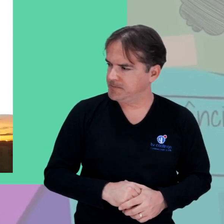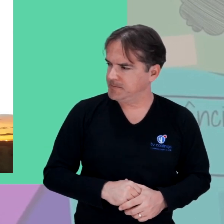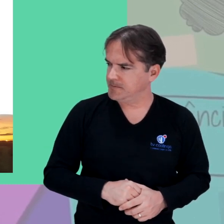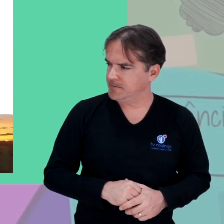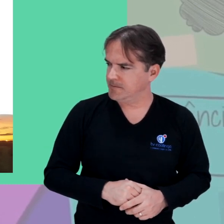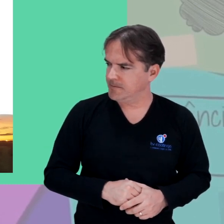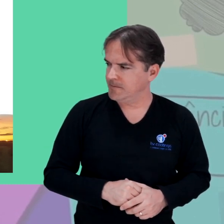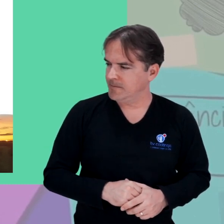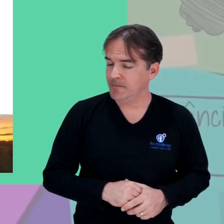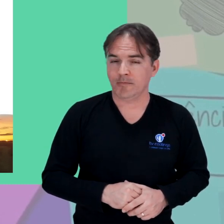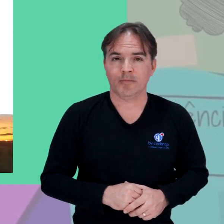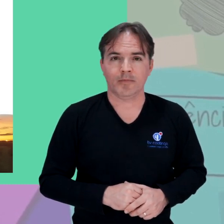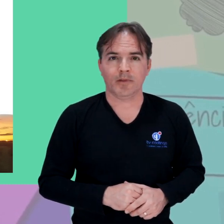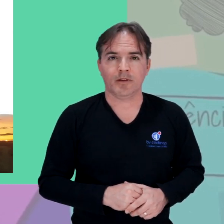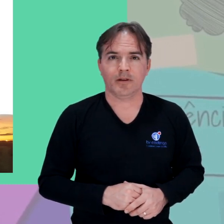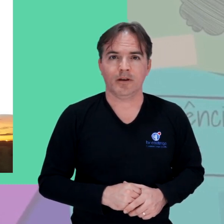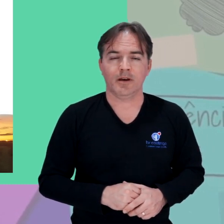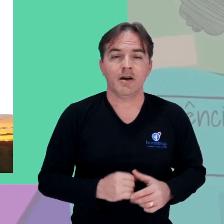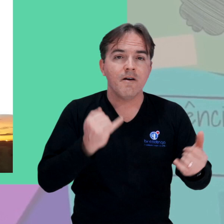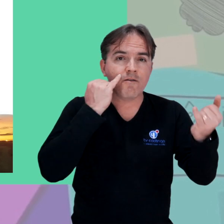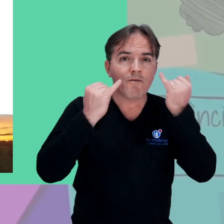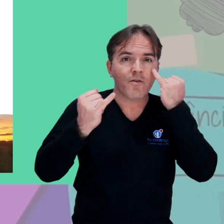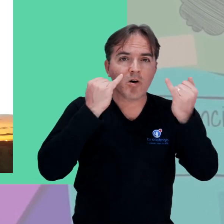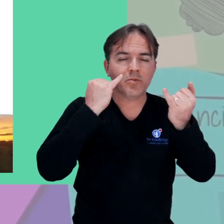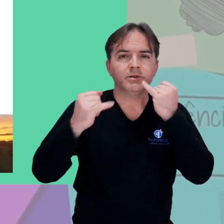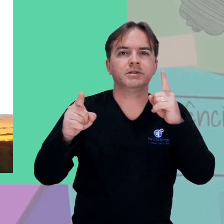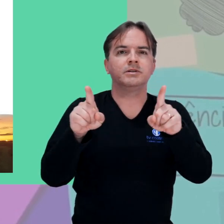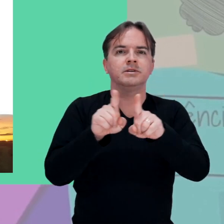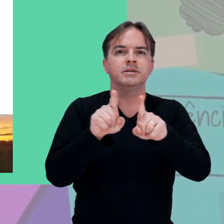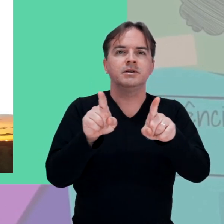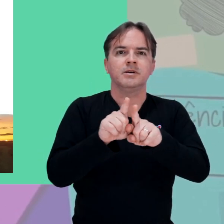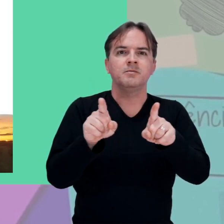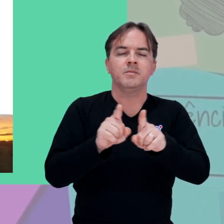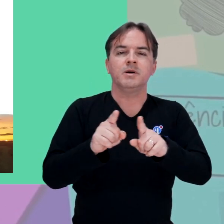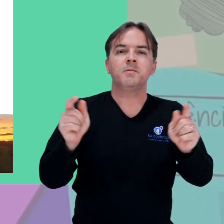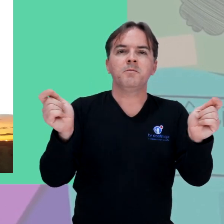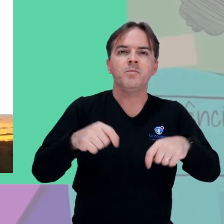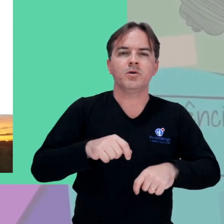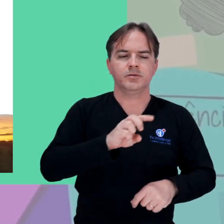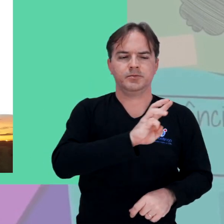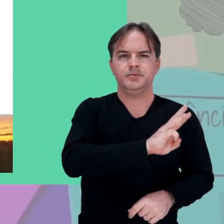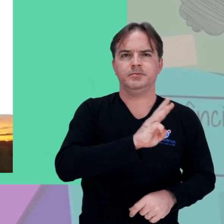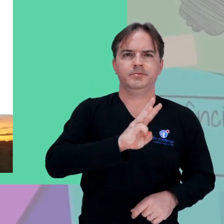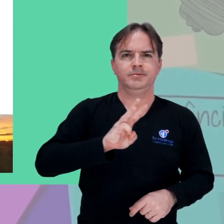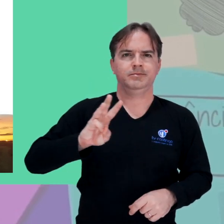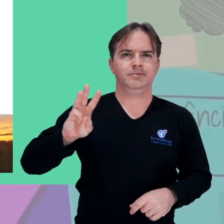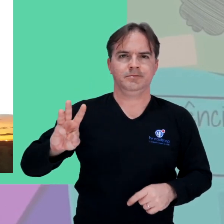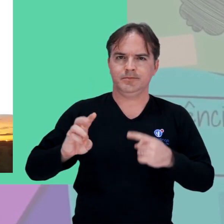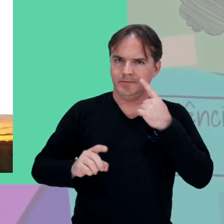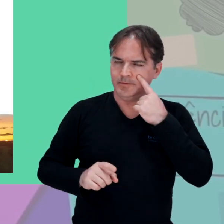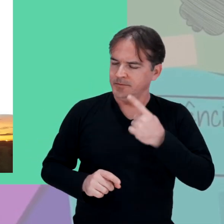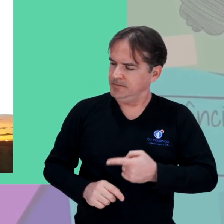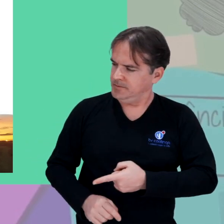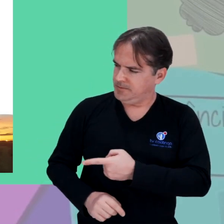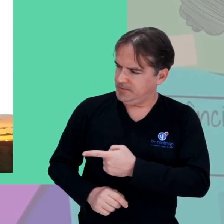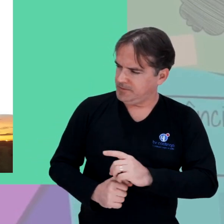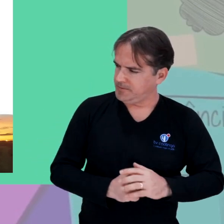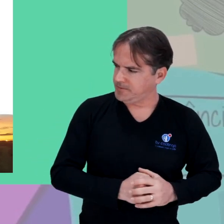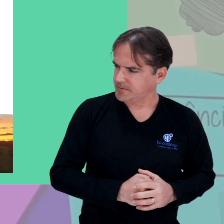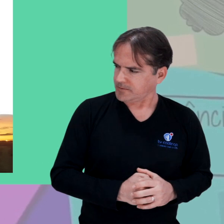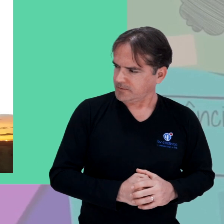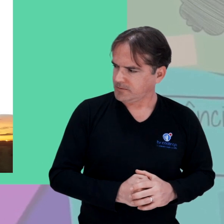sistemas.univasf.edu.br/ps mais informações também disponíveis na página do programa PG